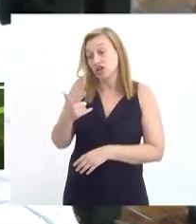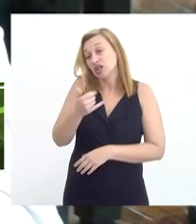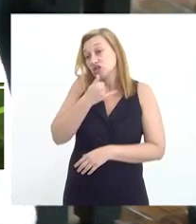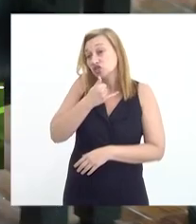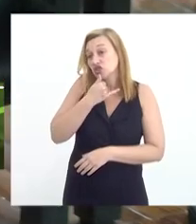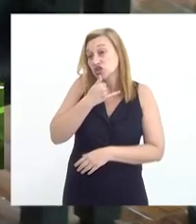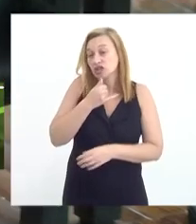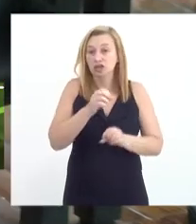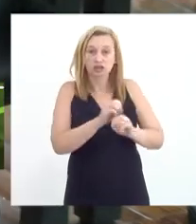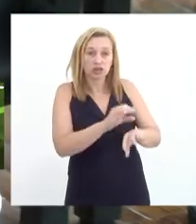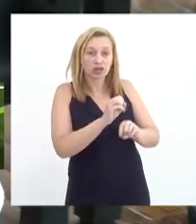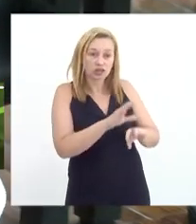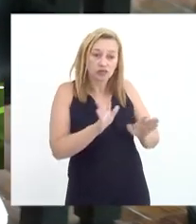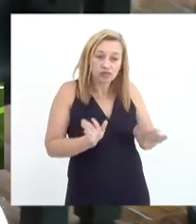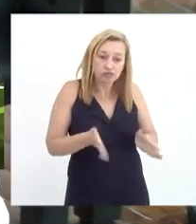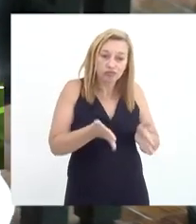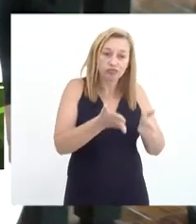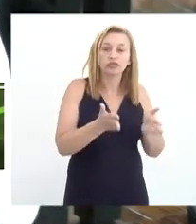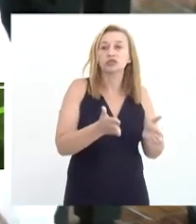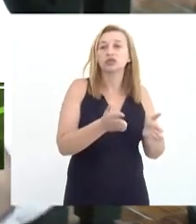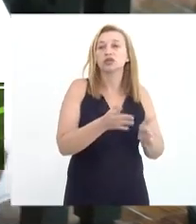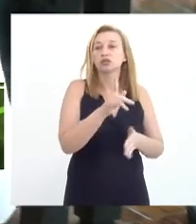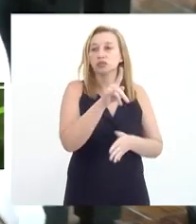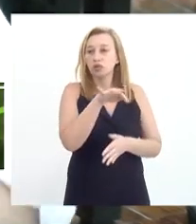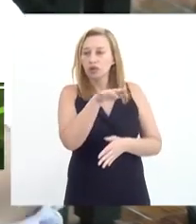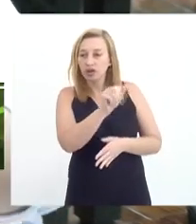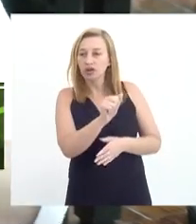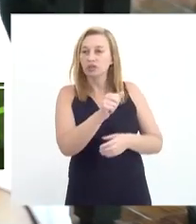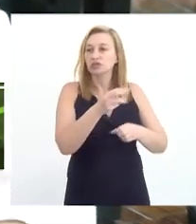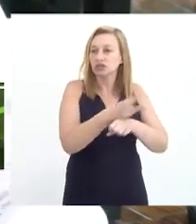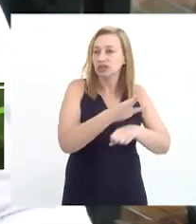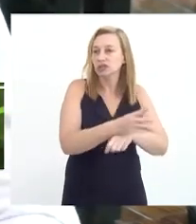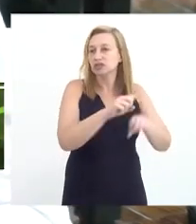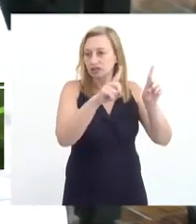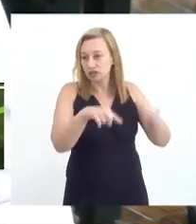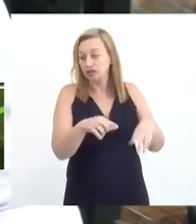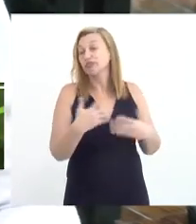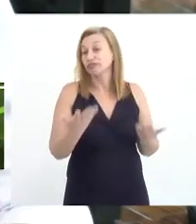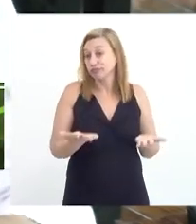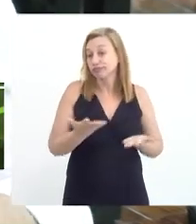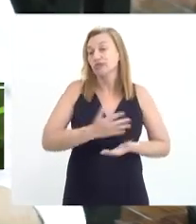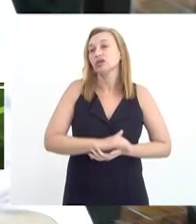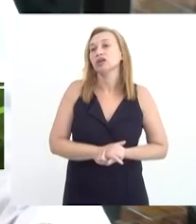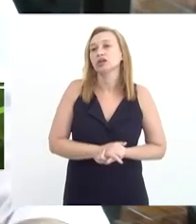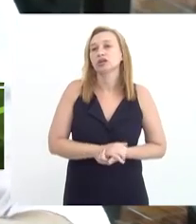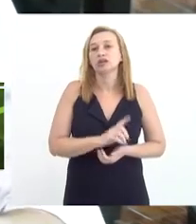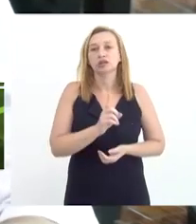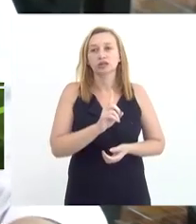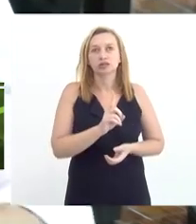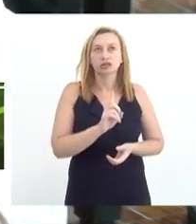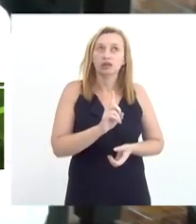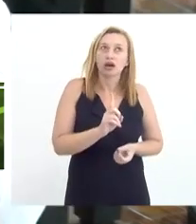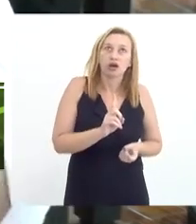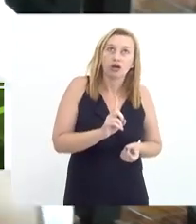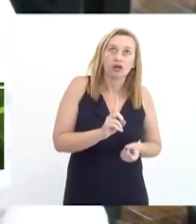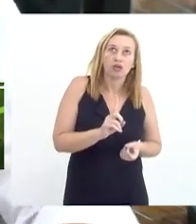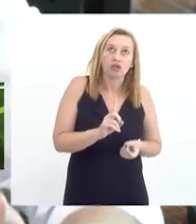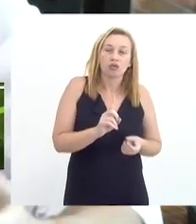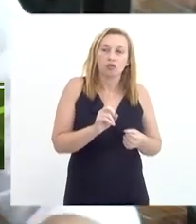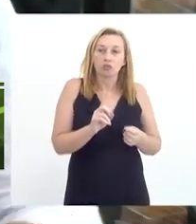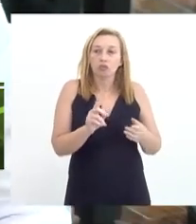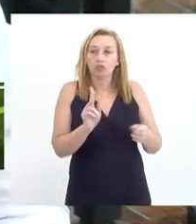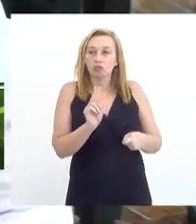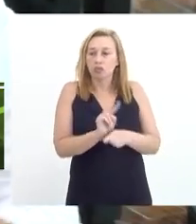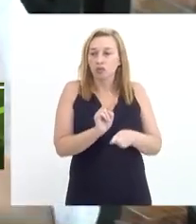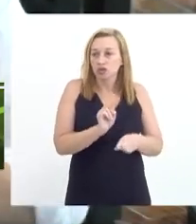Vai acabar Empurrando para um programa De terceirizações Que não defendo Acho que vai fazer